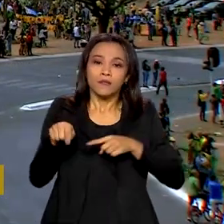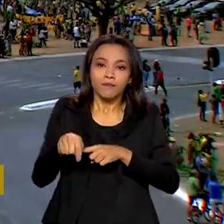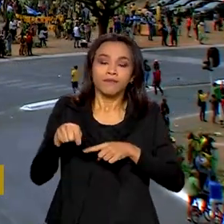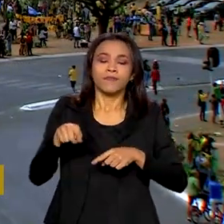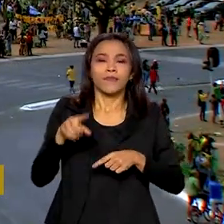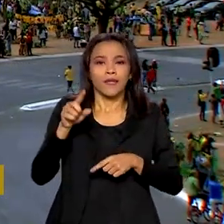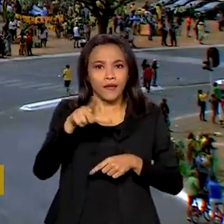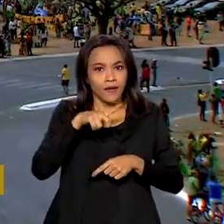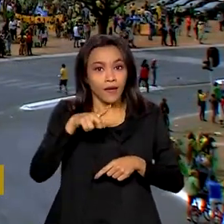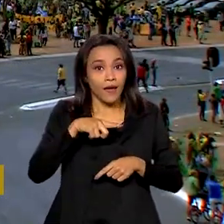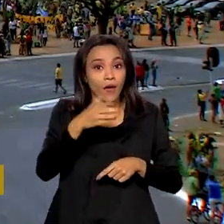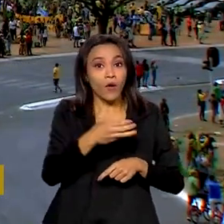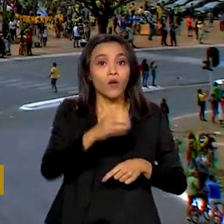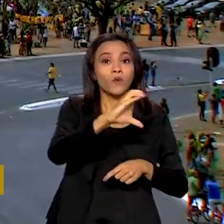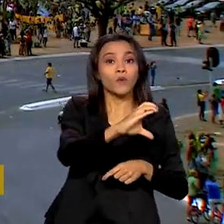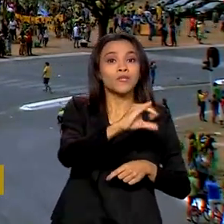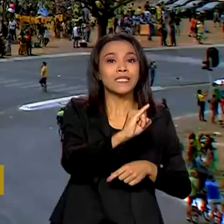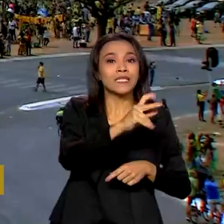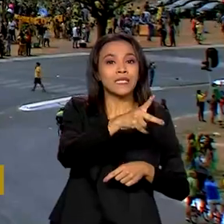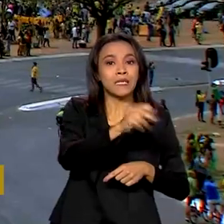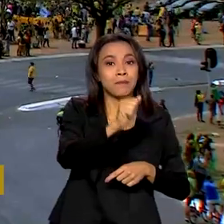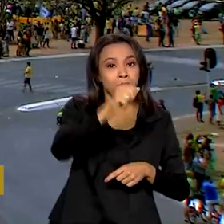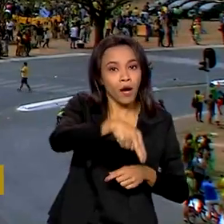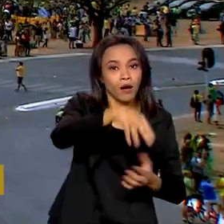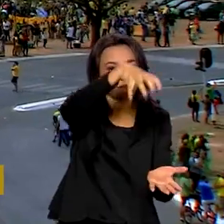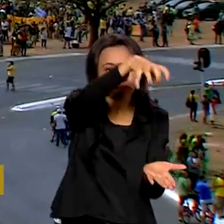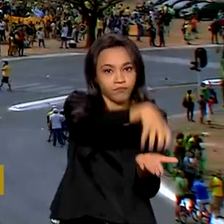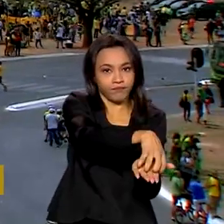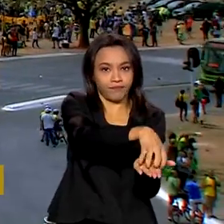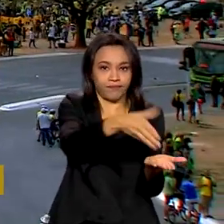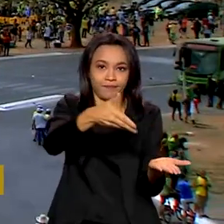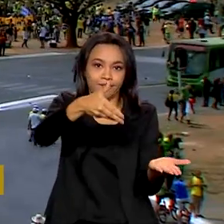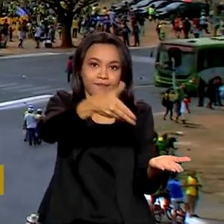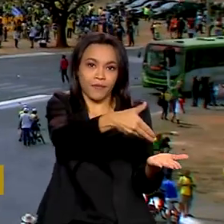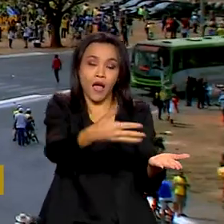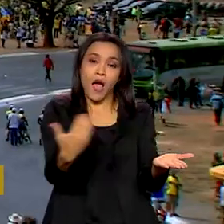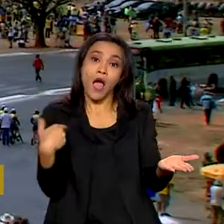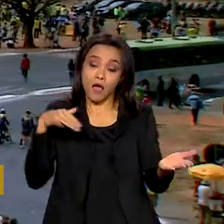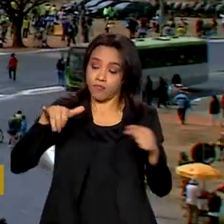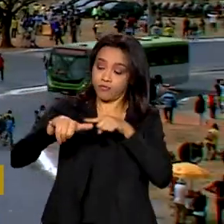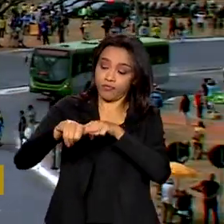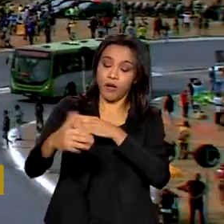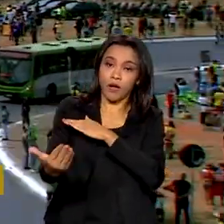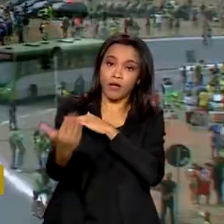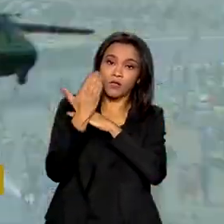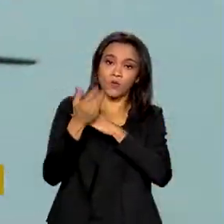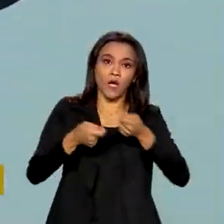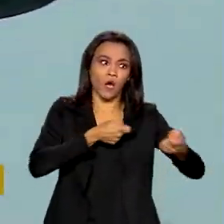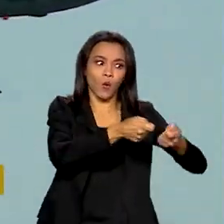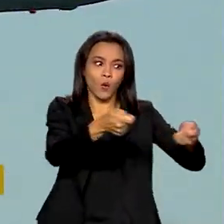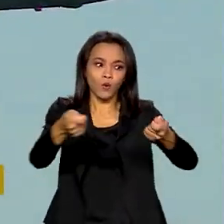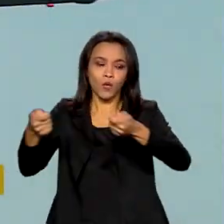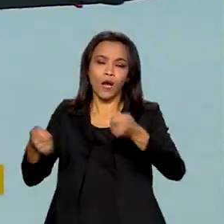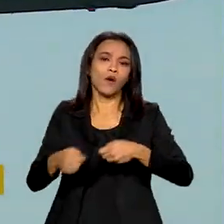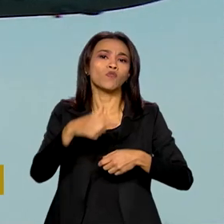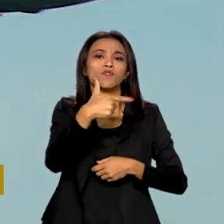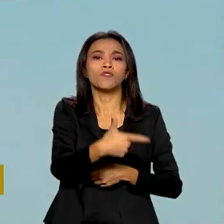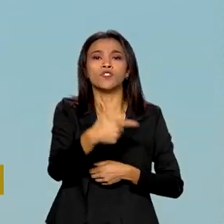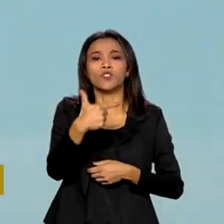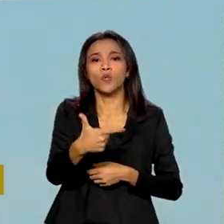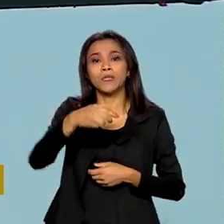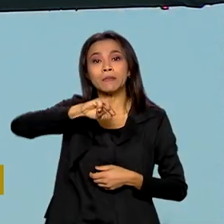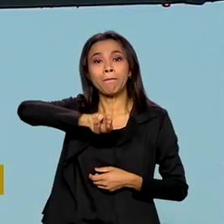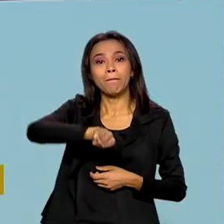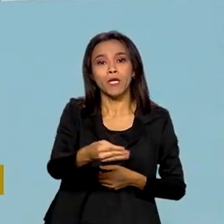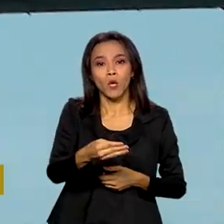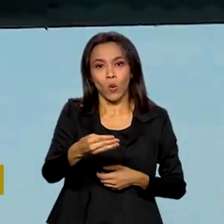que se tornou CIPAM, e nos ajuda aí a controlar, defender e integrar os nossos 22 milhões de quilômetros